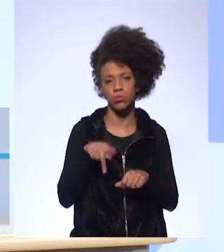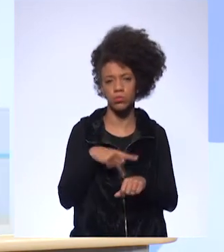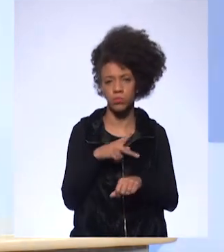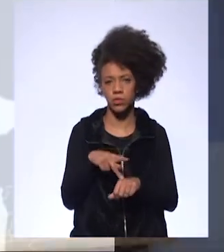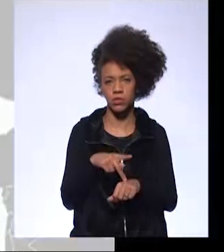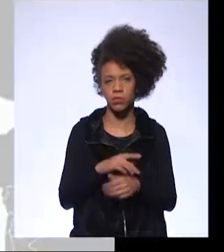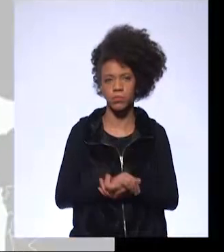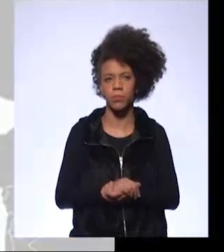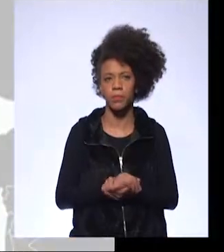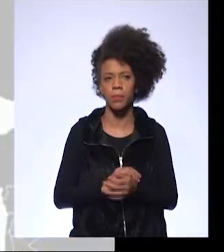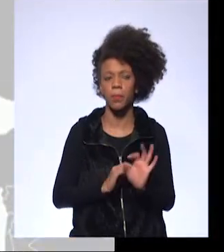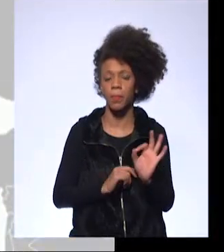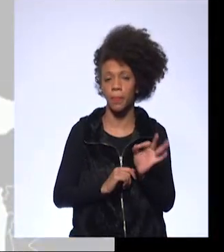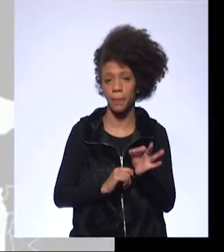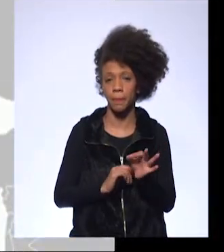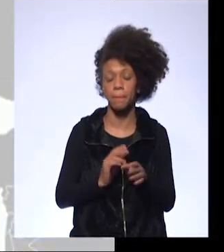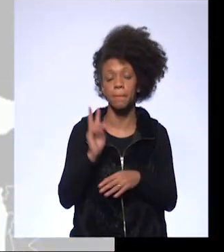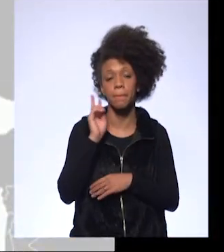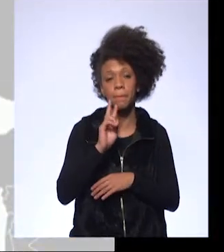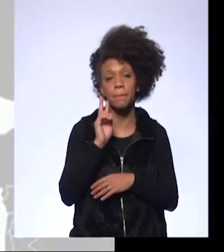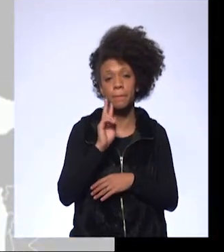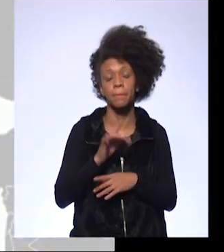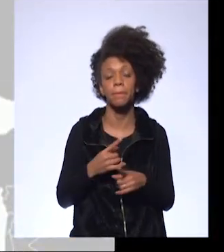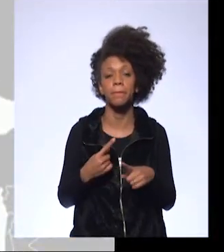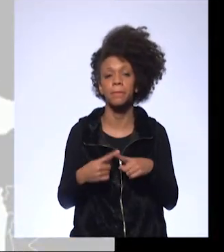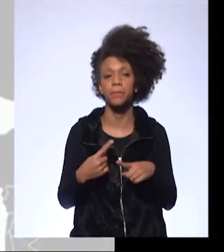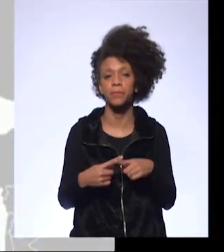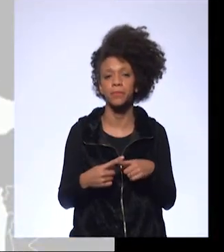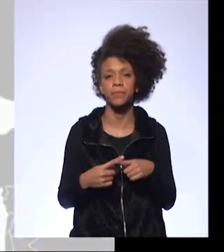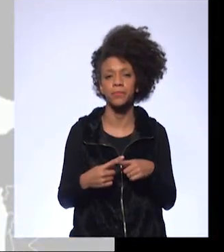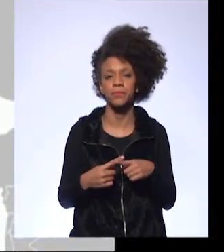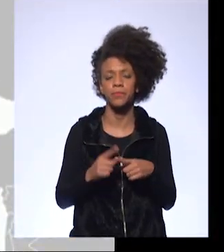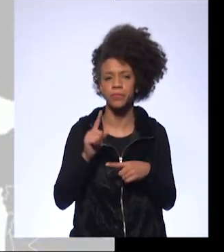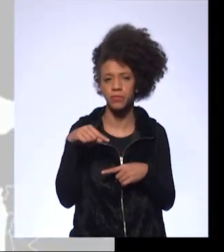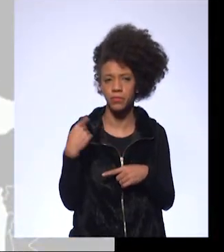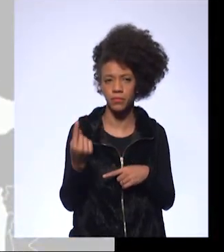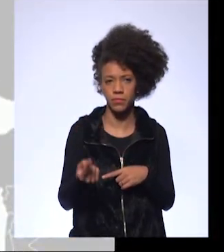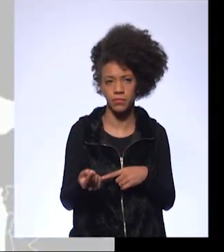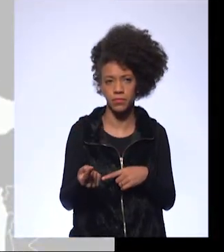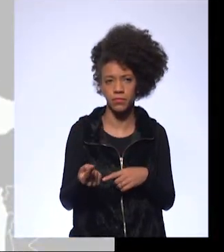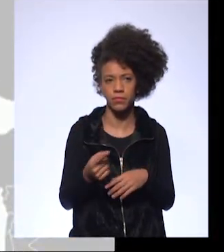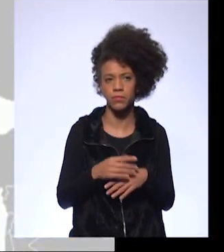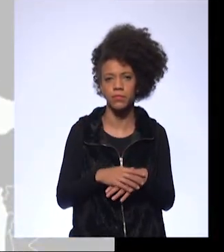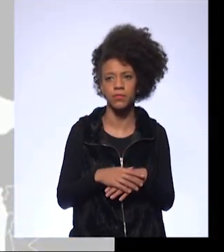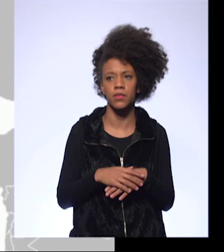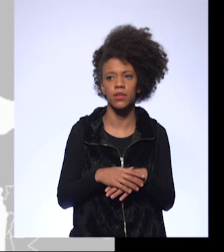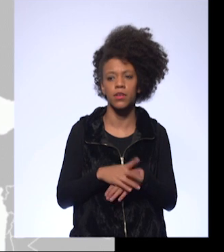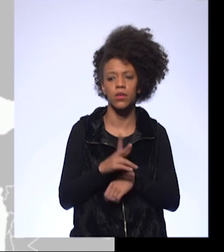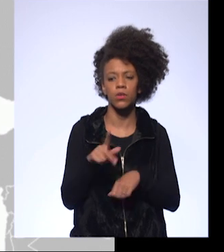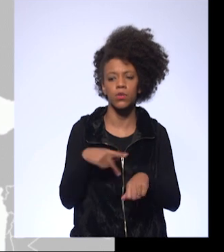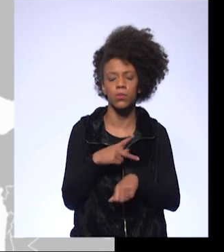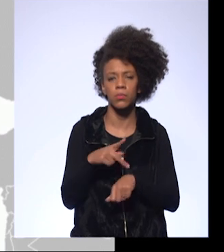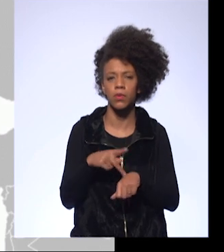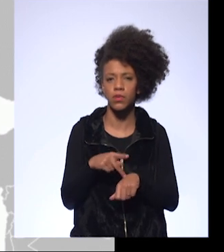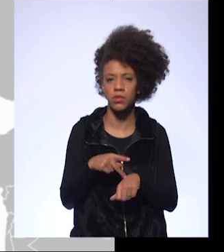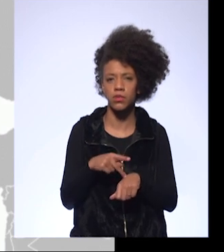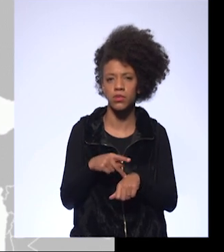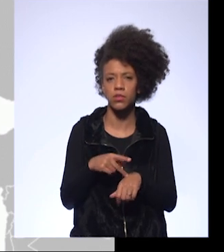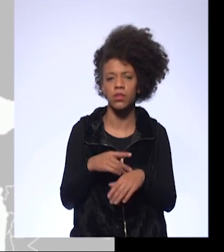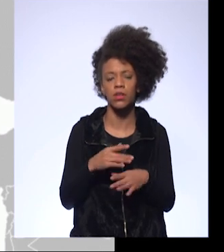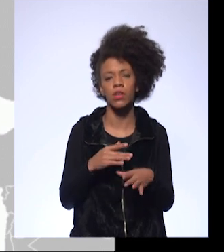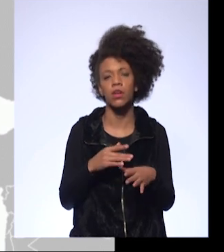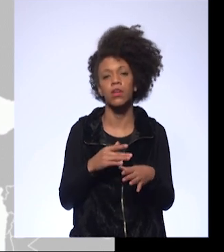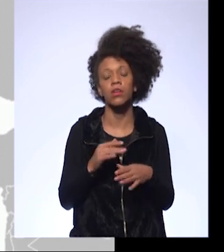países. Exatamente, ó, bem lembrado, né? Porque logo em seguida aí que os países, né, que há a desintegração